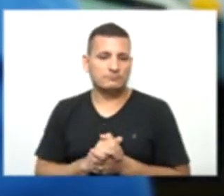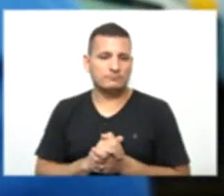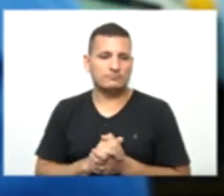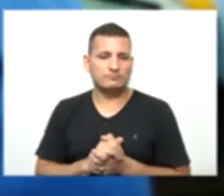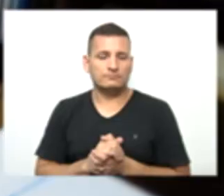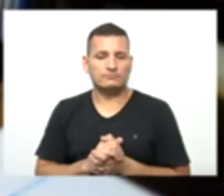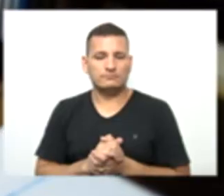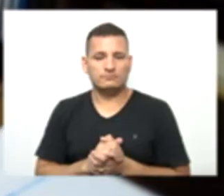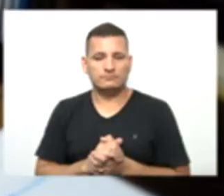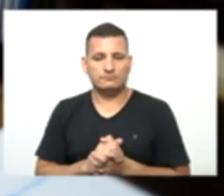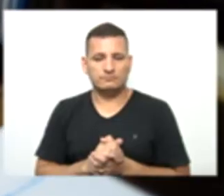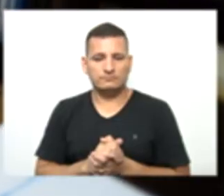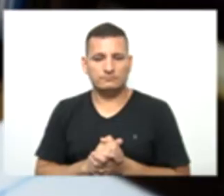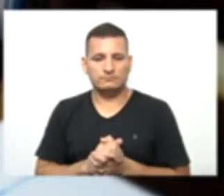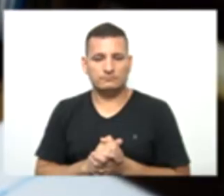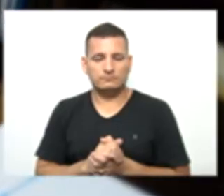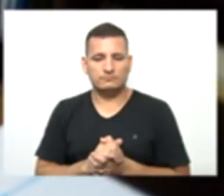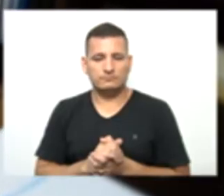Estado de Rondônia.